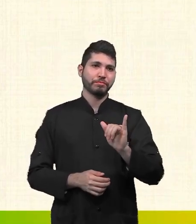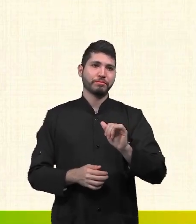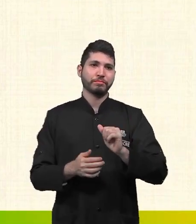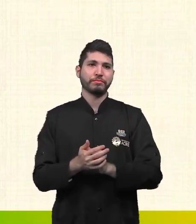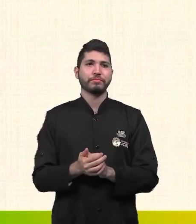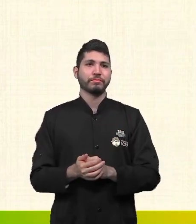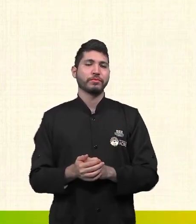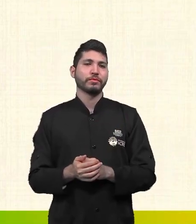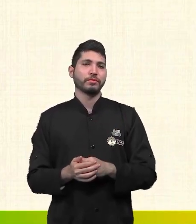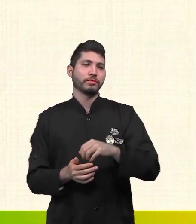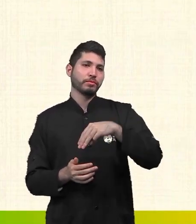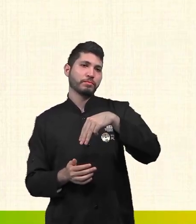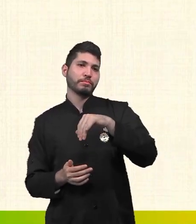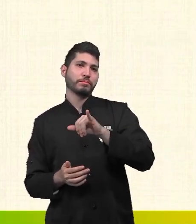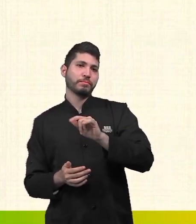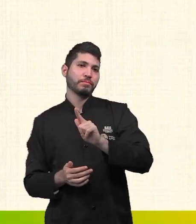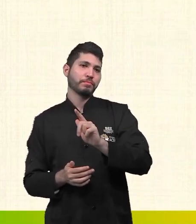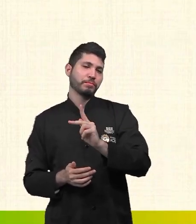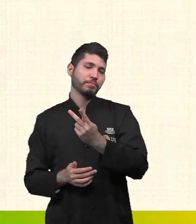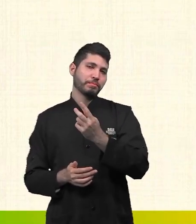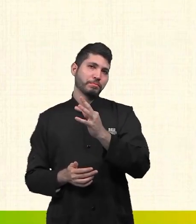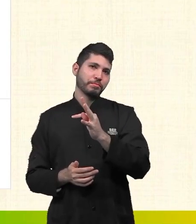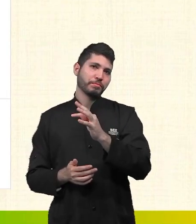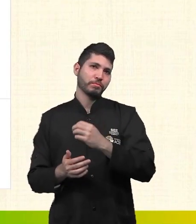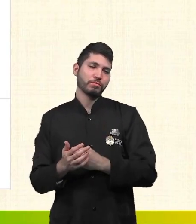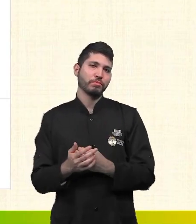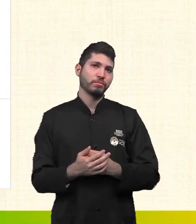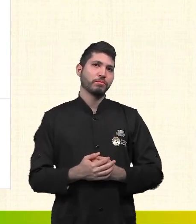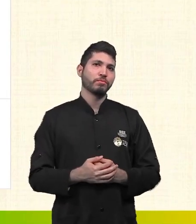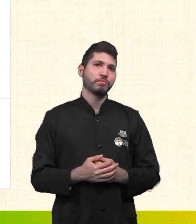que eu vou usar o might?